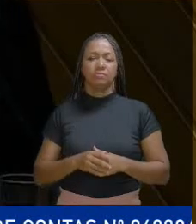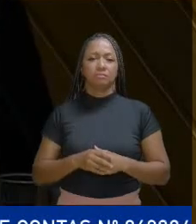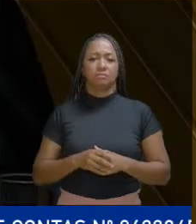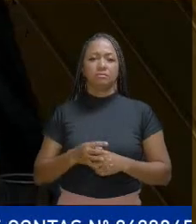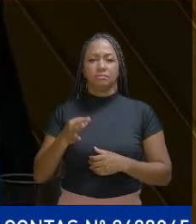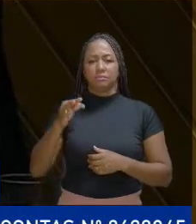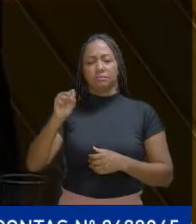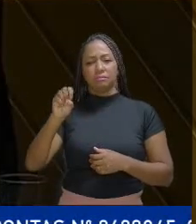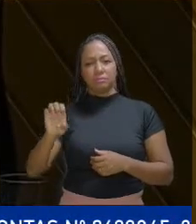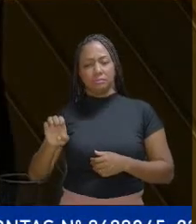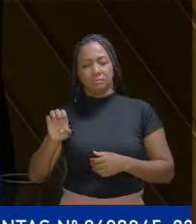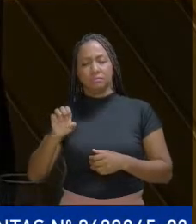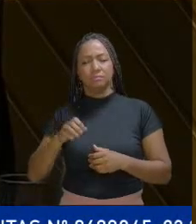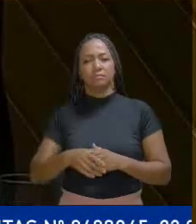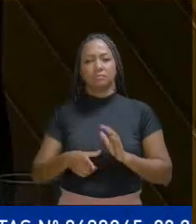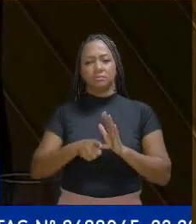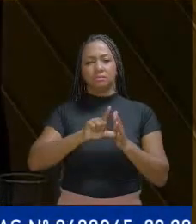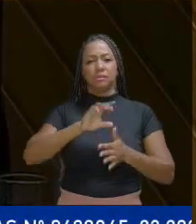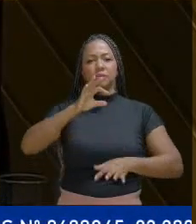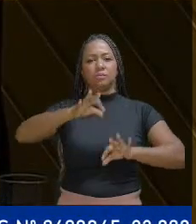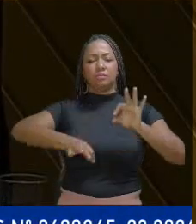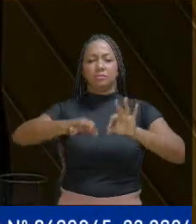do TSE e